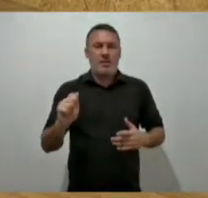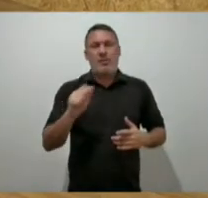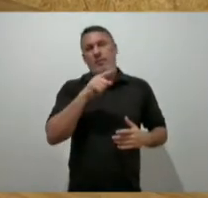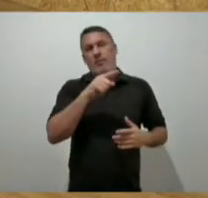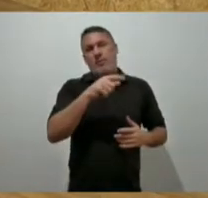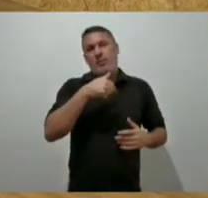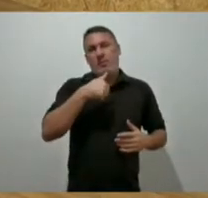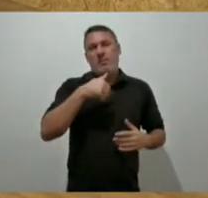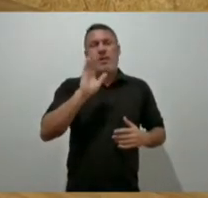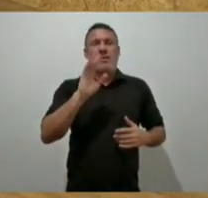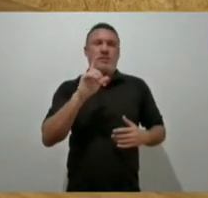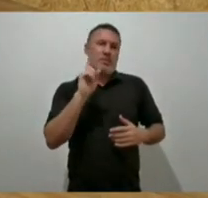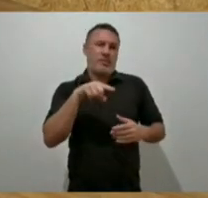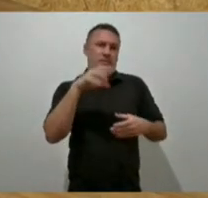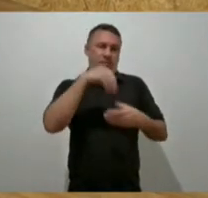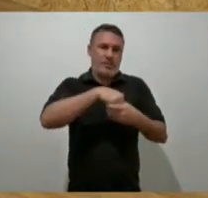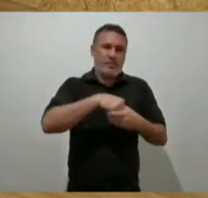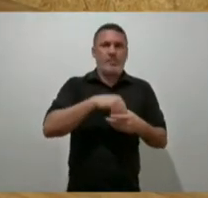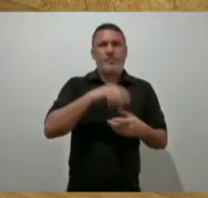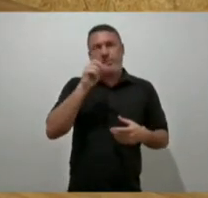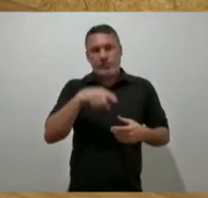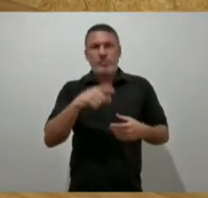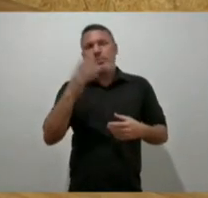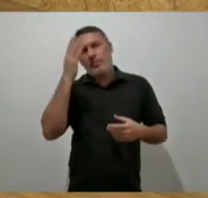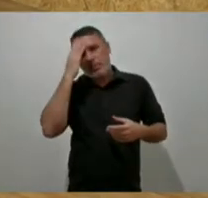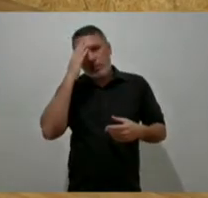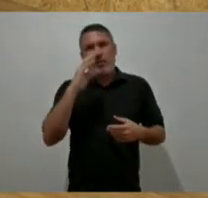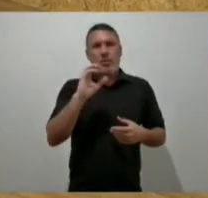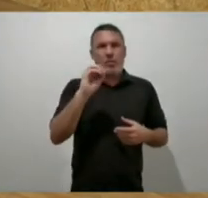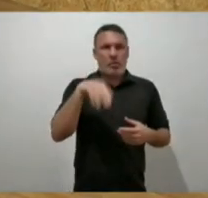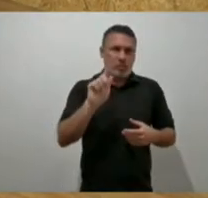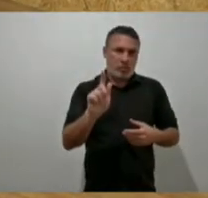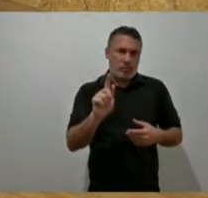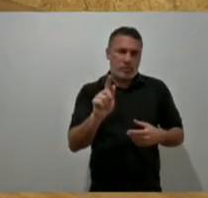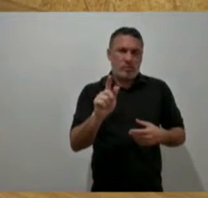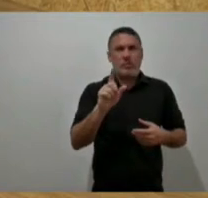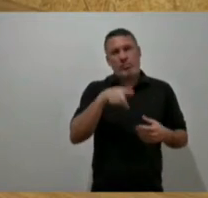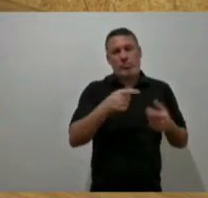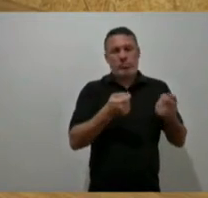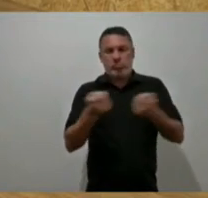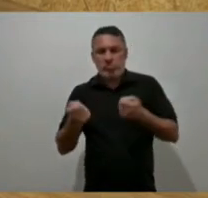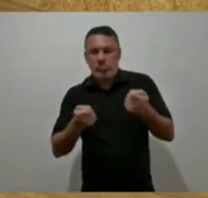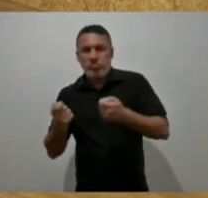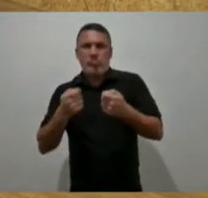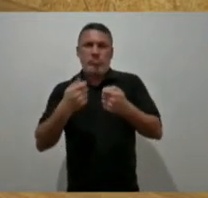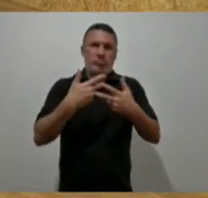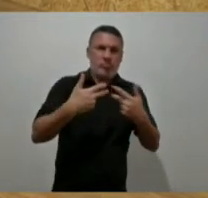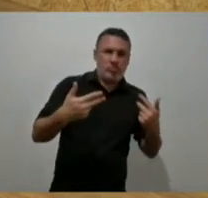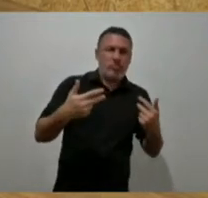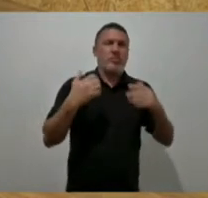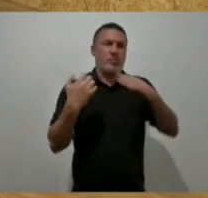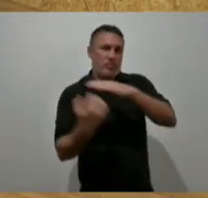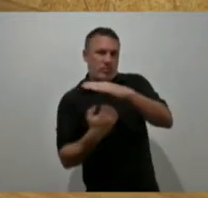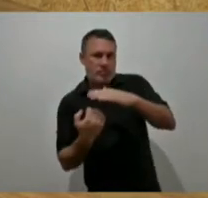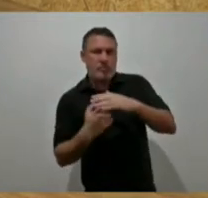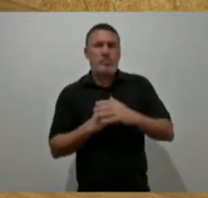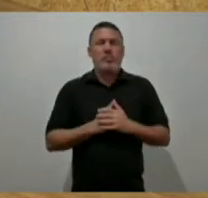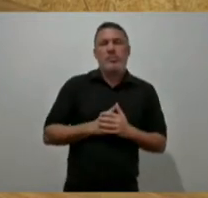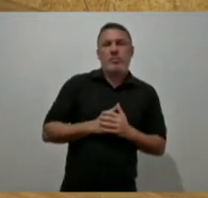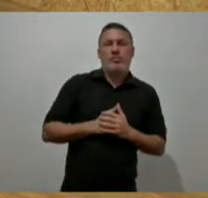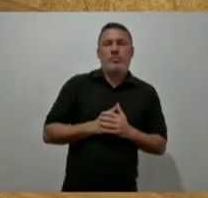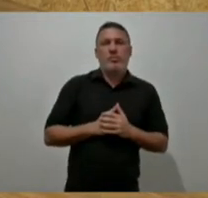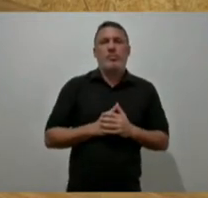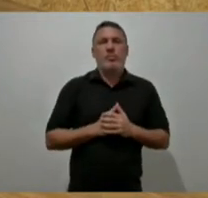e, apesar de ser uma ONG, né, são gerenciadas como uma empresa. Então, implementaram um programa